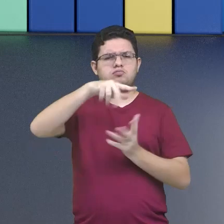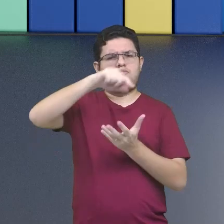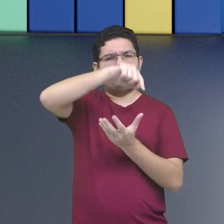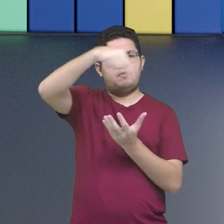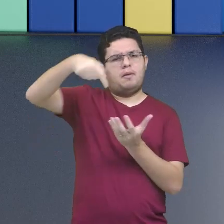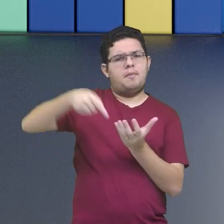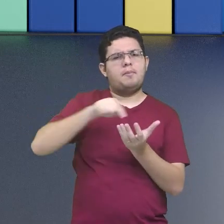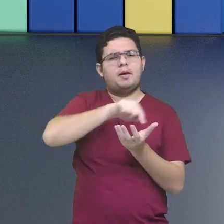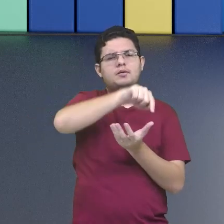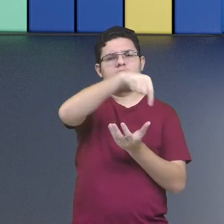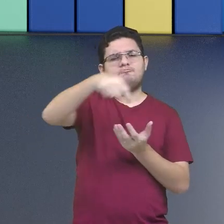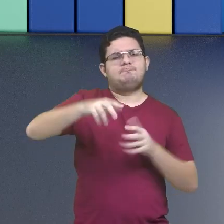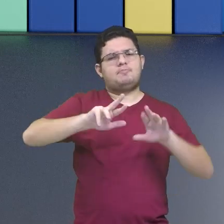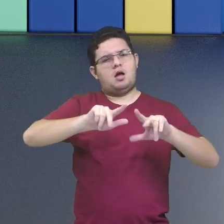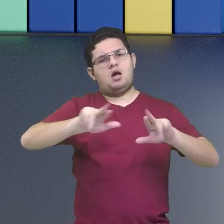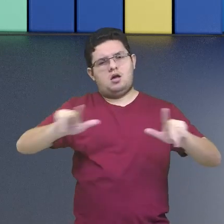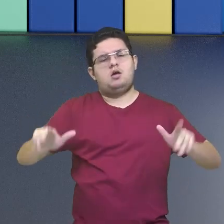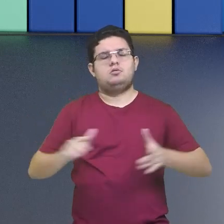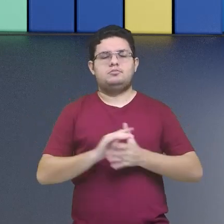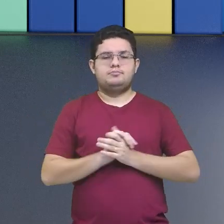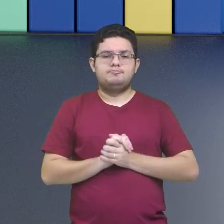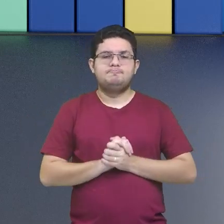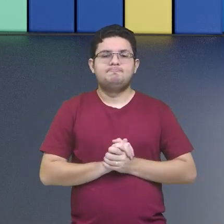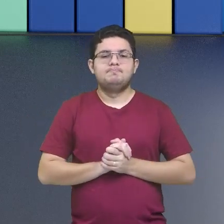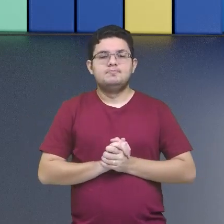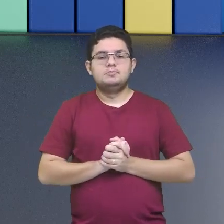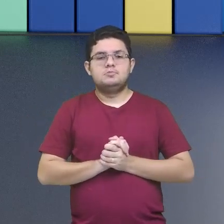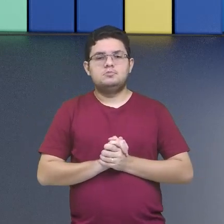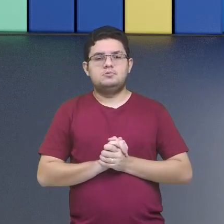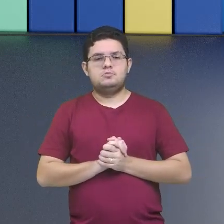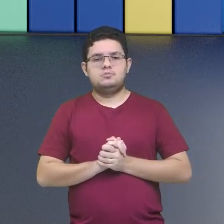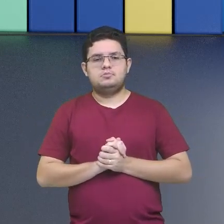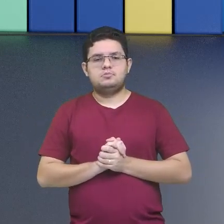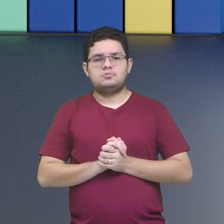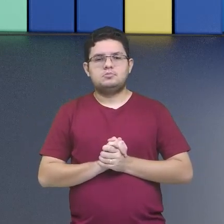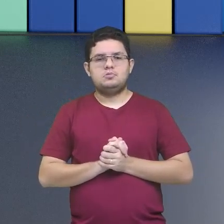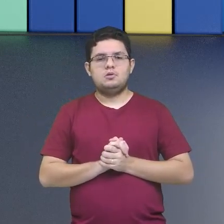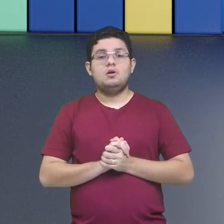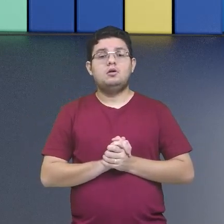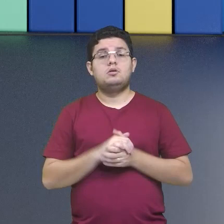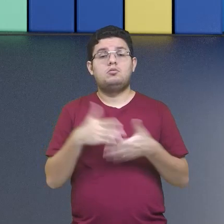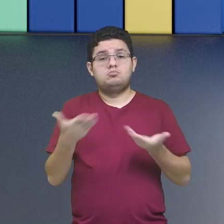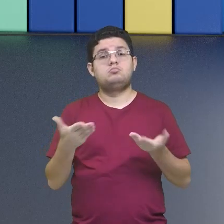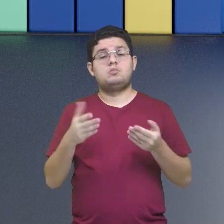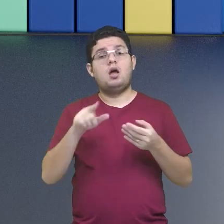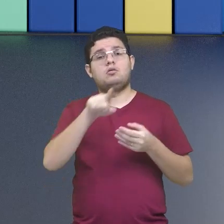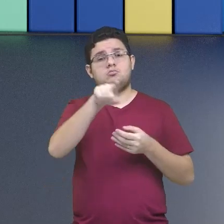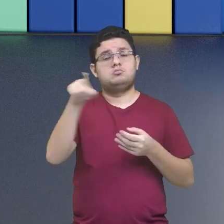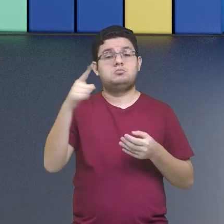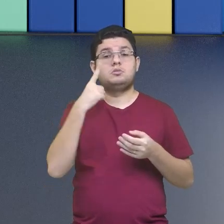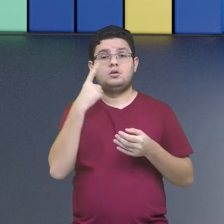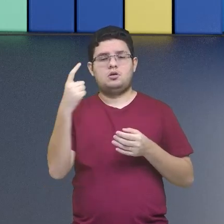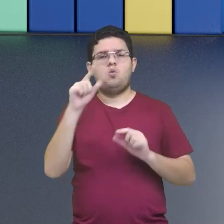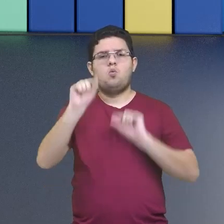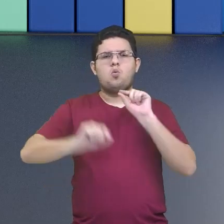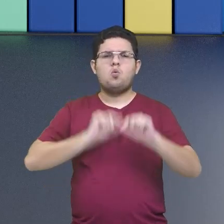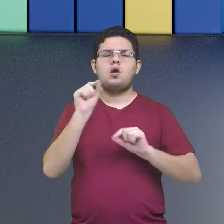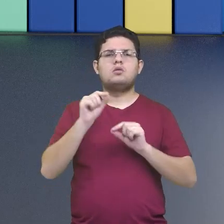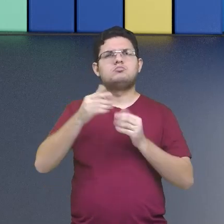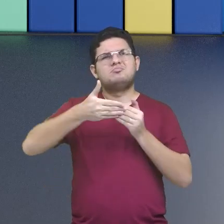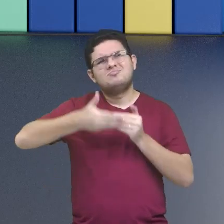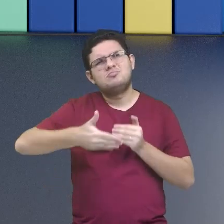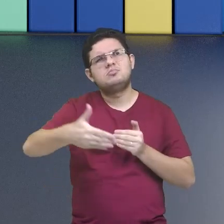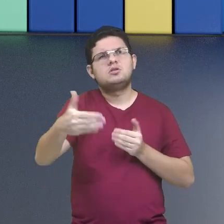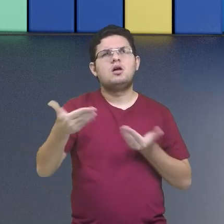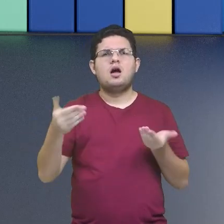York, em Washington, em diversas localidades, né? Então, seria muito interessante também se aqui na Amazônia, né, daqui a um tempo, a